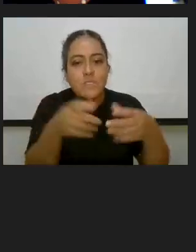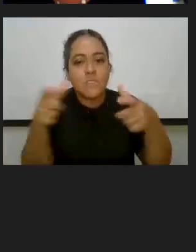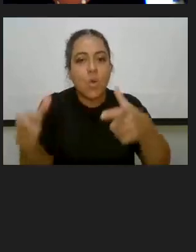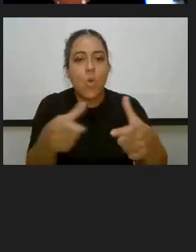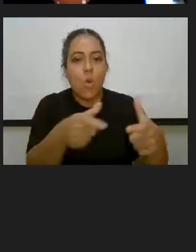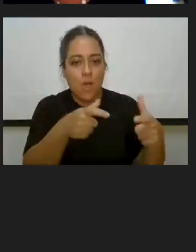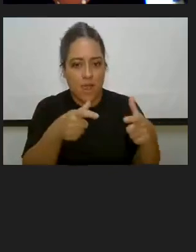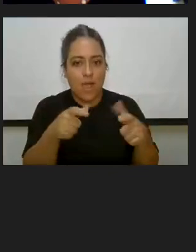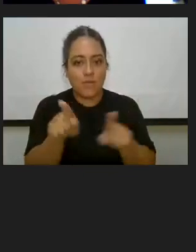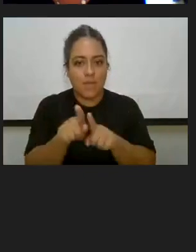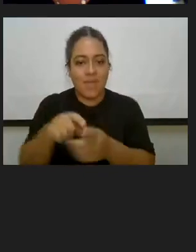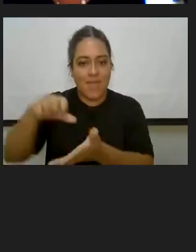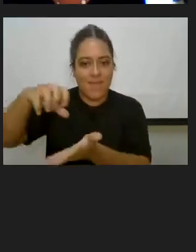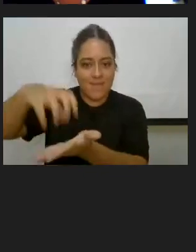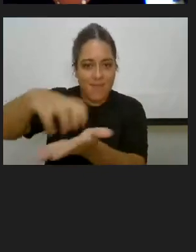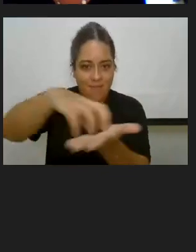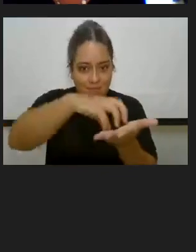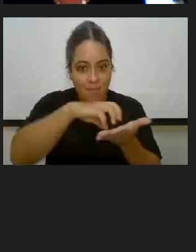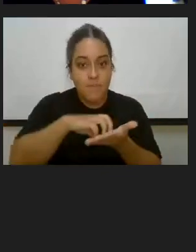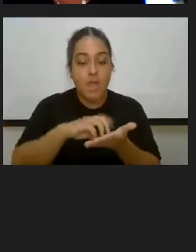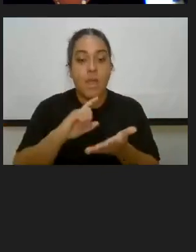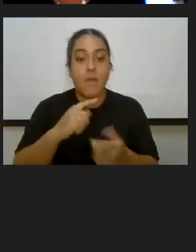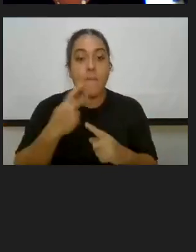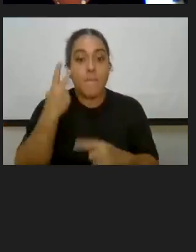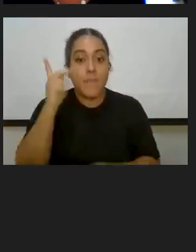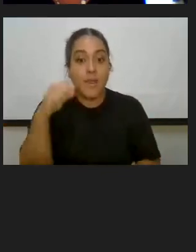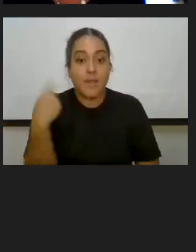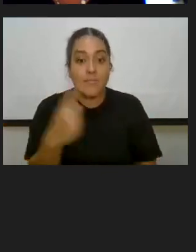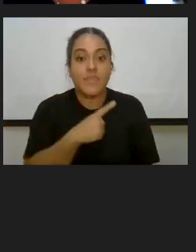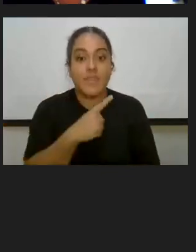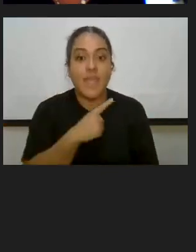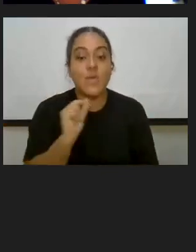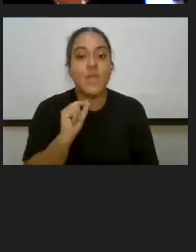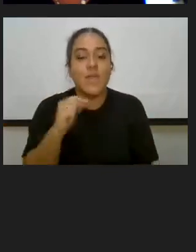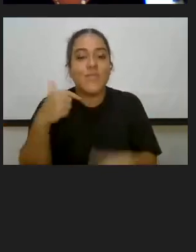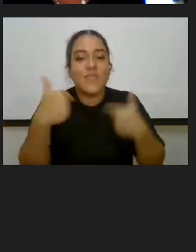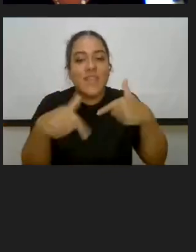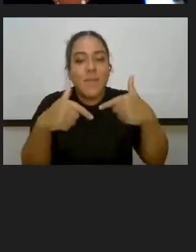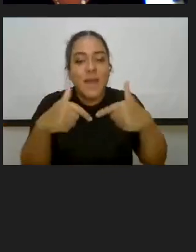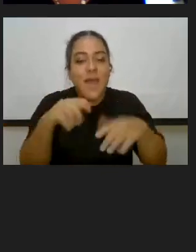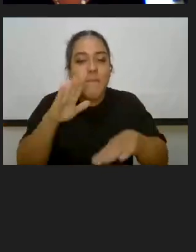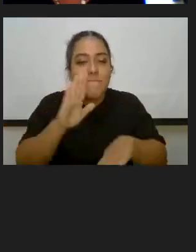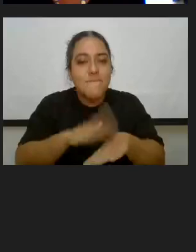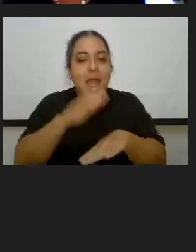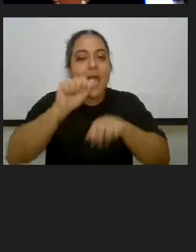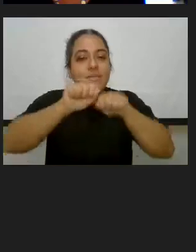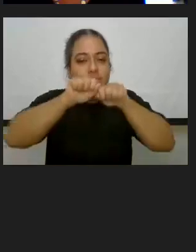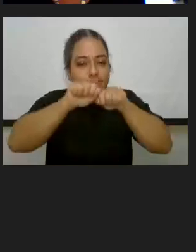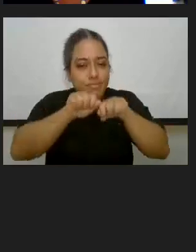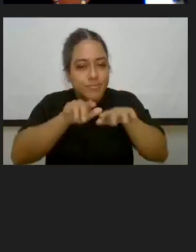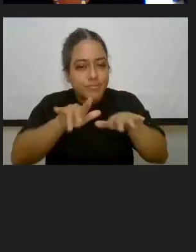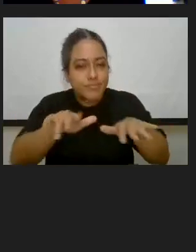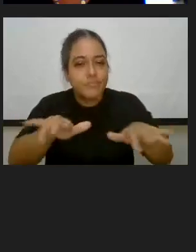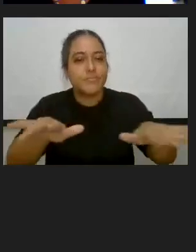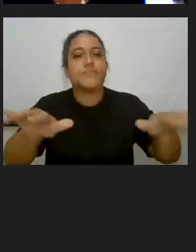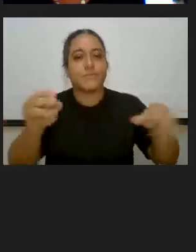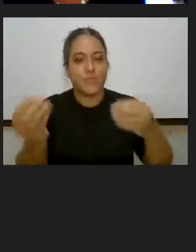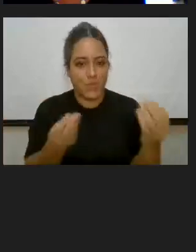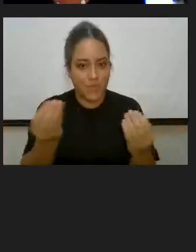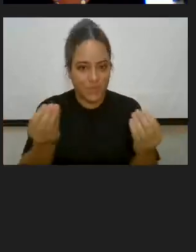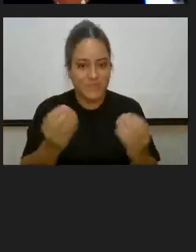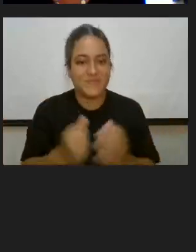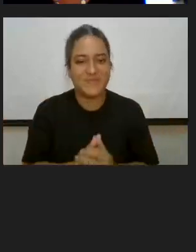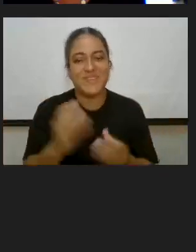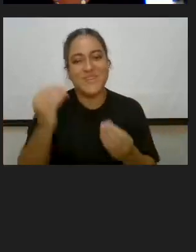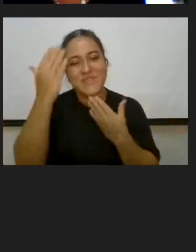tenha um trabalho mais ramificado, né, em relação a essas questões. Obrigada,